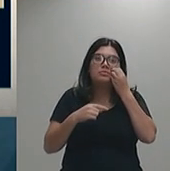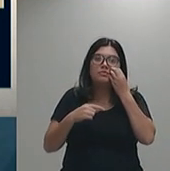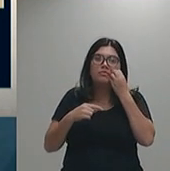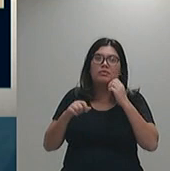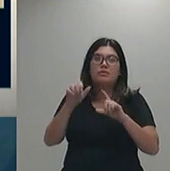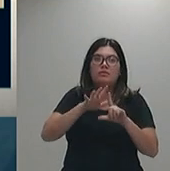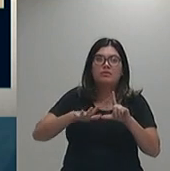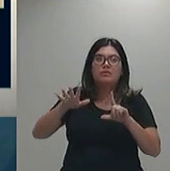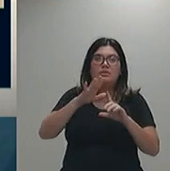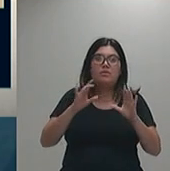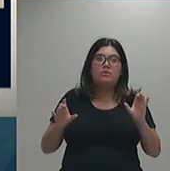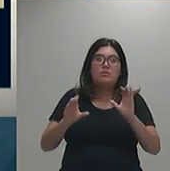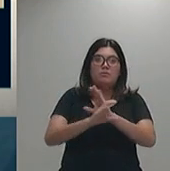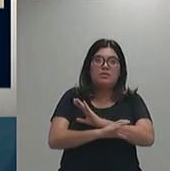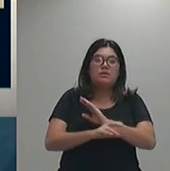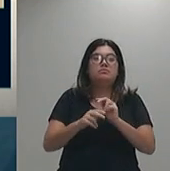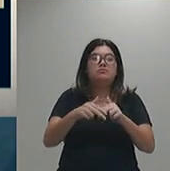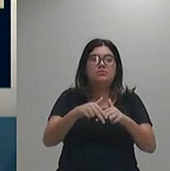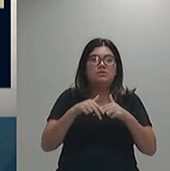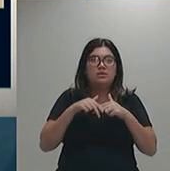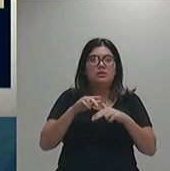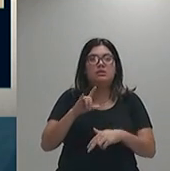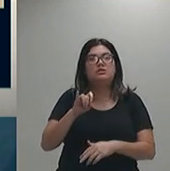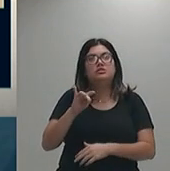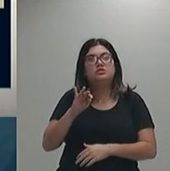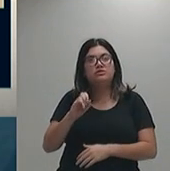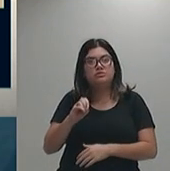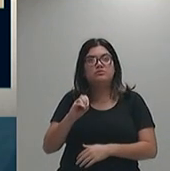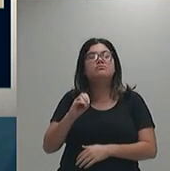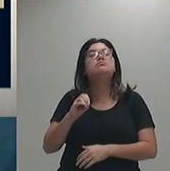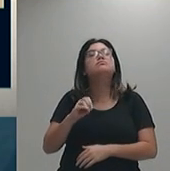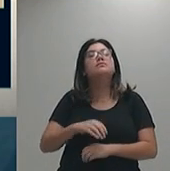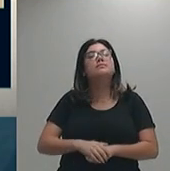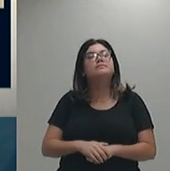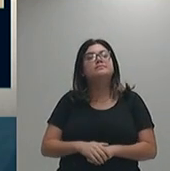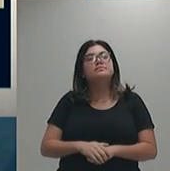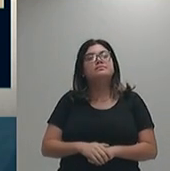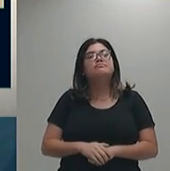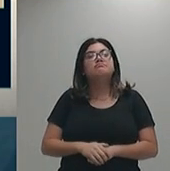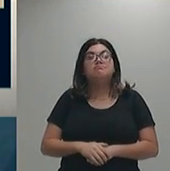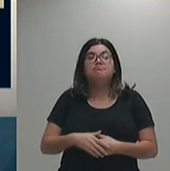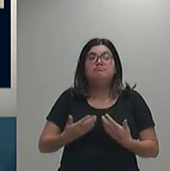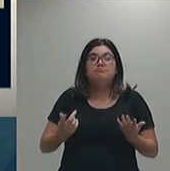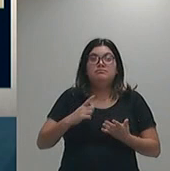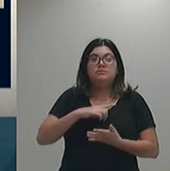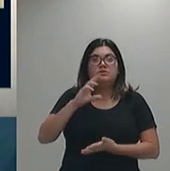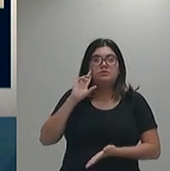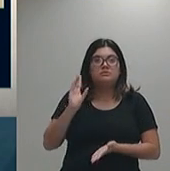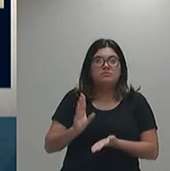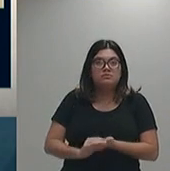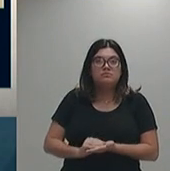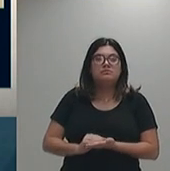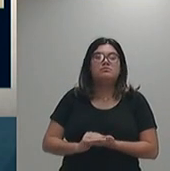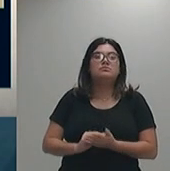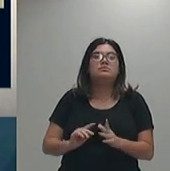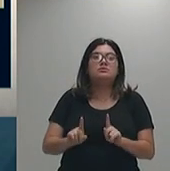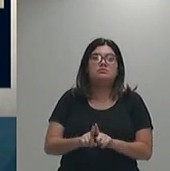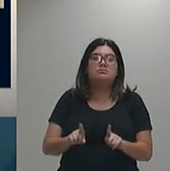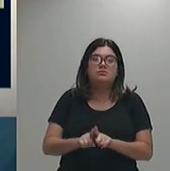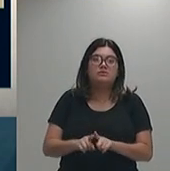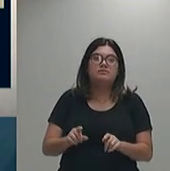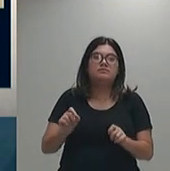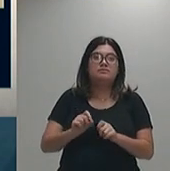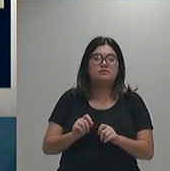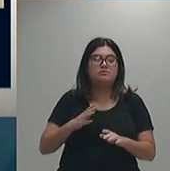arbitragem função de litígio que que Renan em transporte Então faça essa consideração faça a fiz a consideração no voto